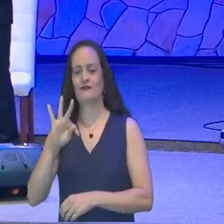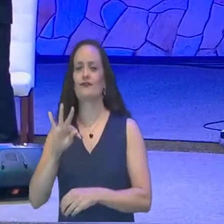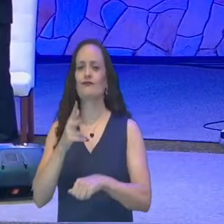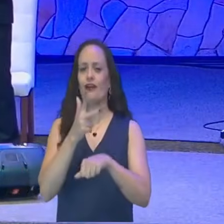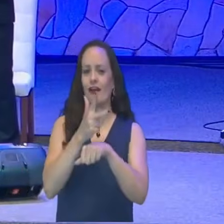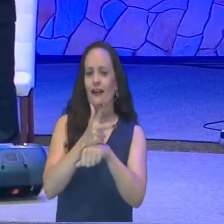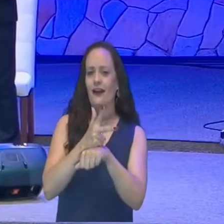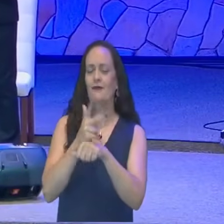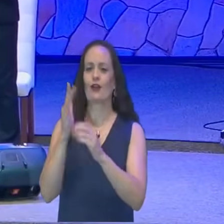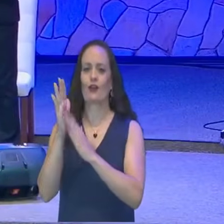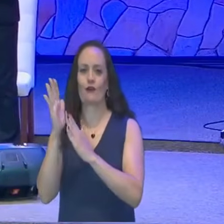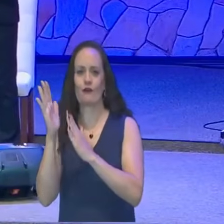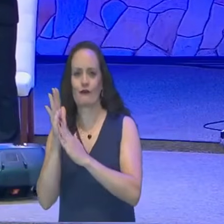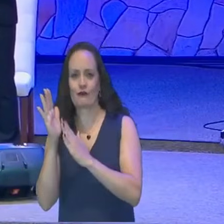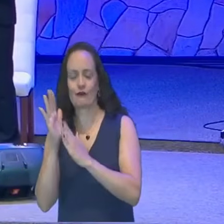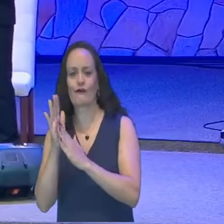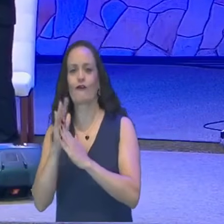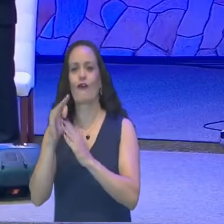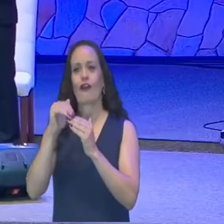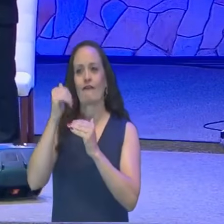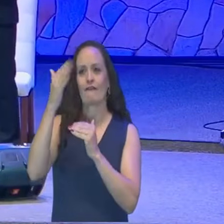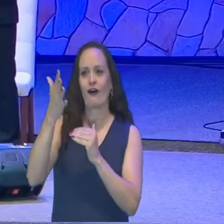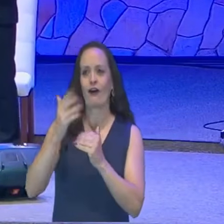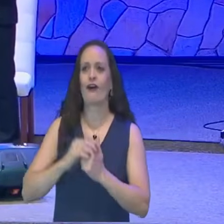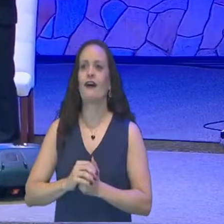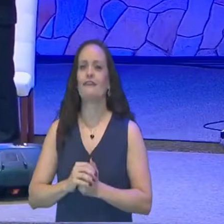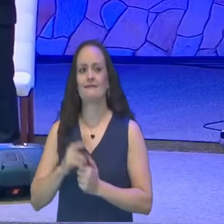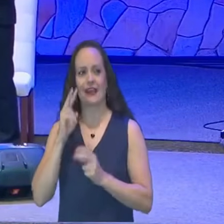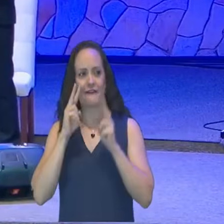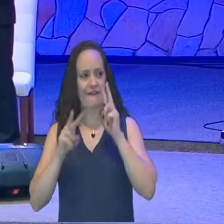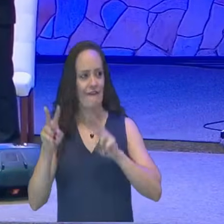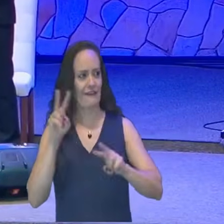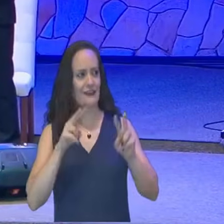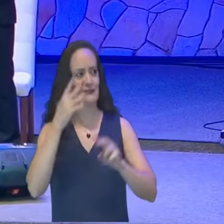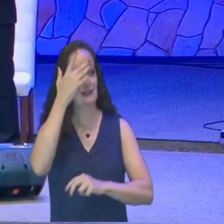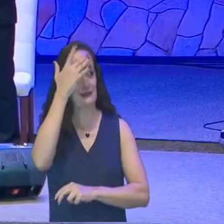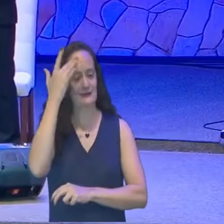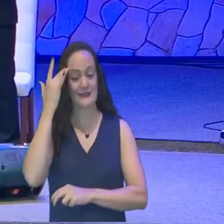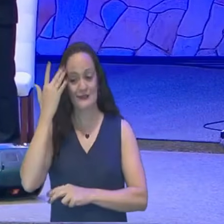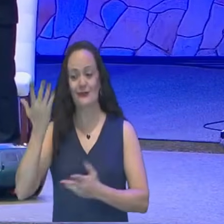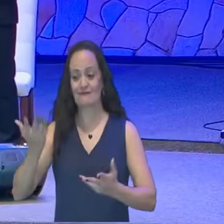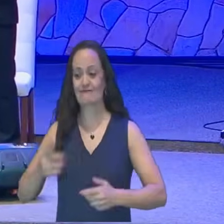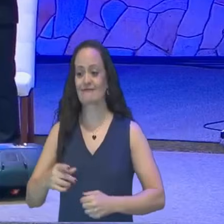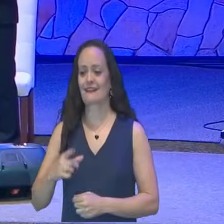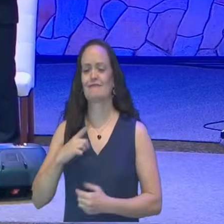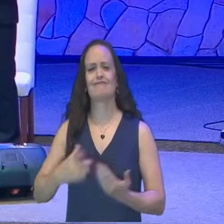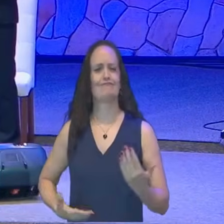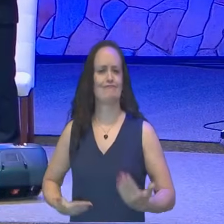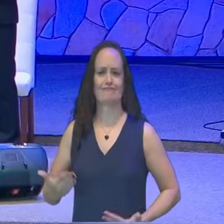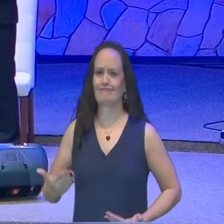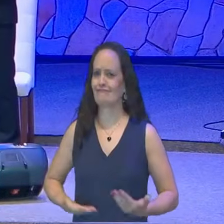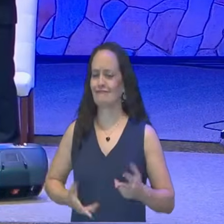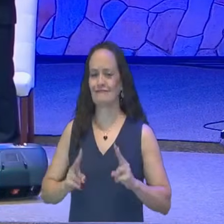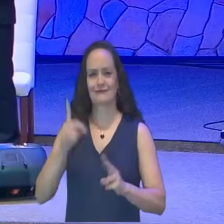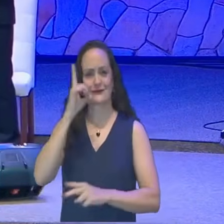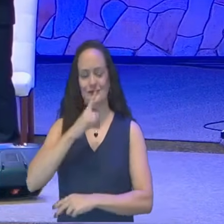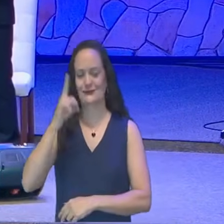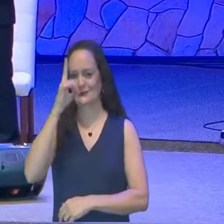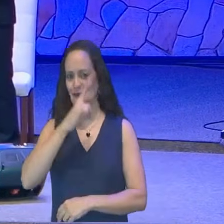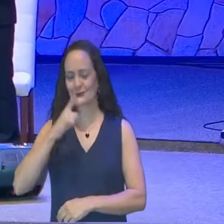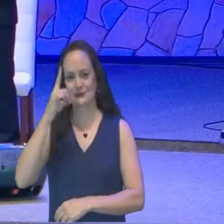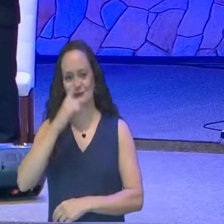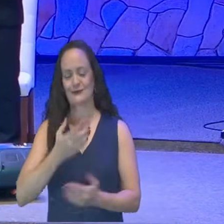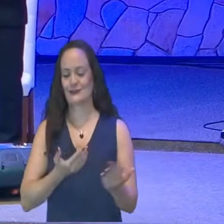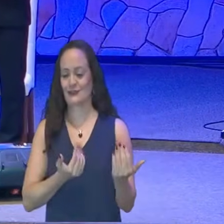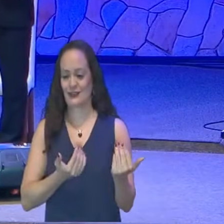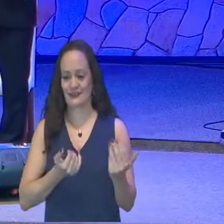no louvor. Então que vocês possam perceber aí que tem uma galera servindo. Essa galera já tem servido com a gente aos domingos, Nossa juventude toda